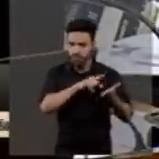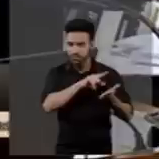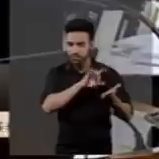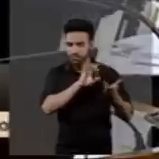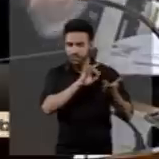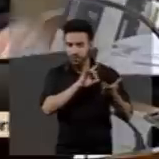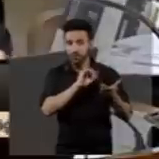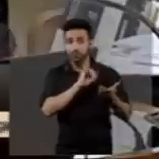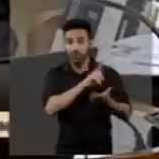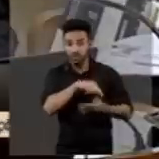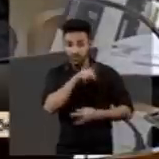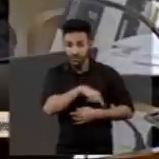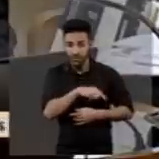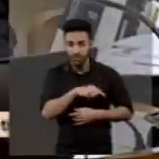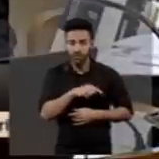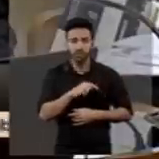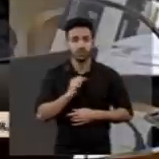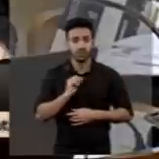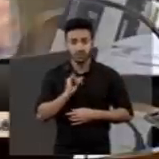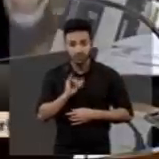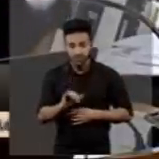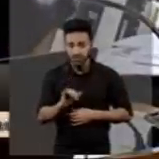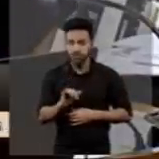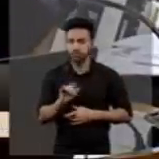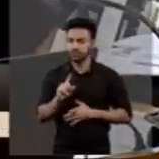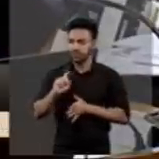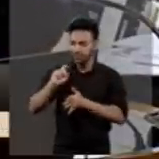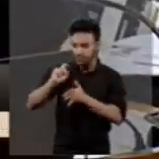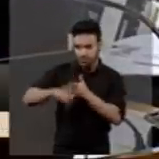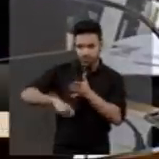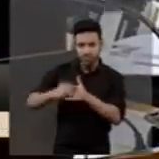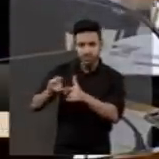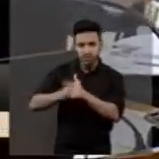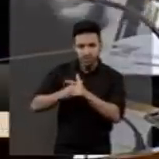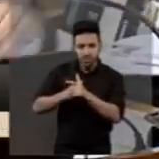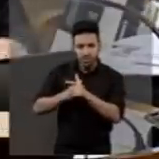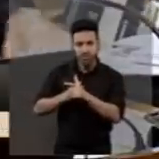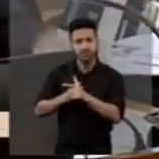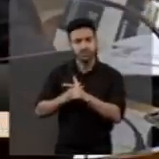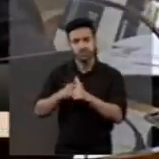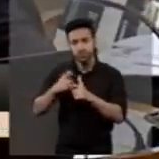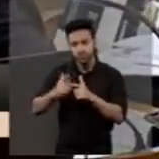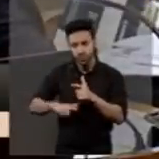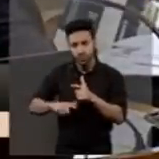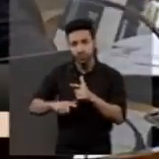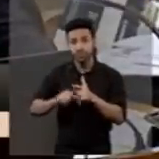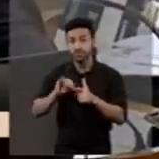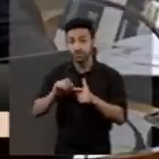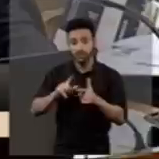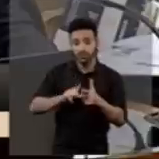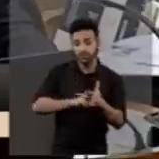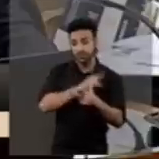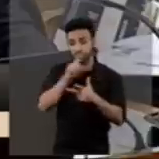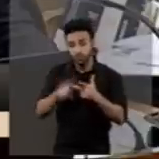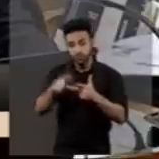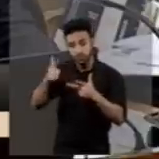toda a constituição do débito tributário, ainda houver um novo procedimento